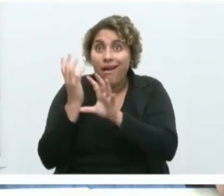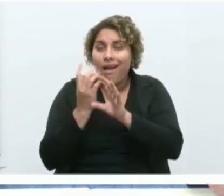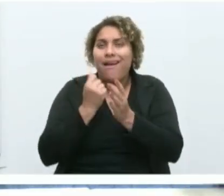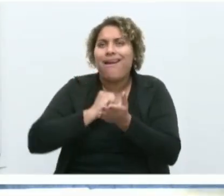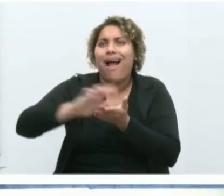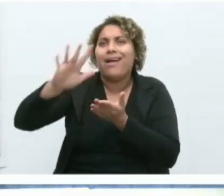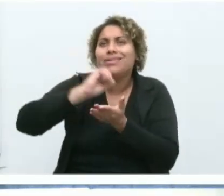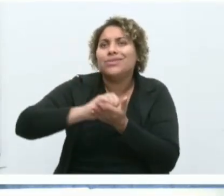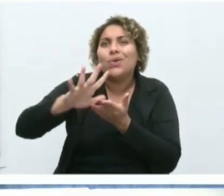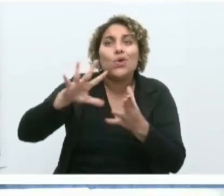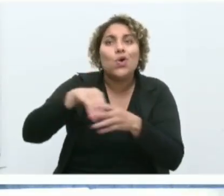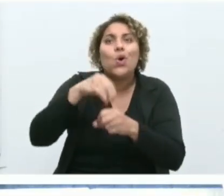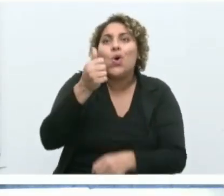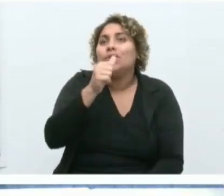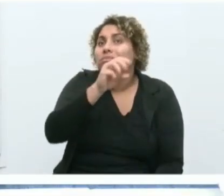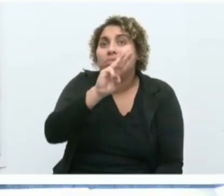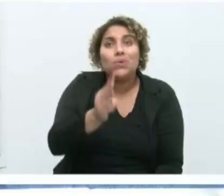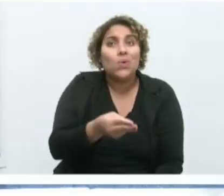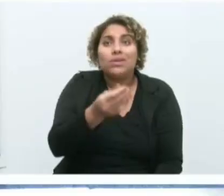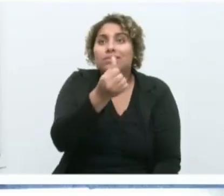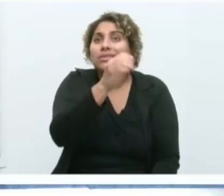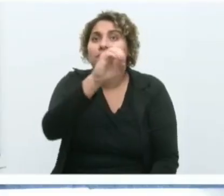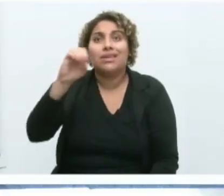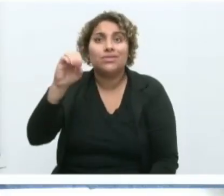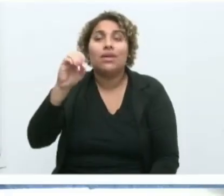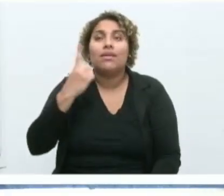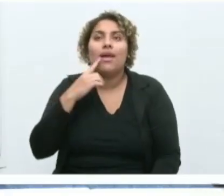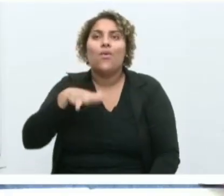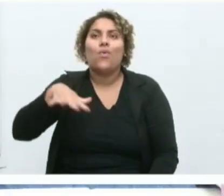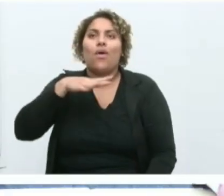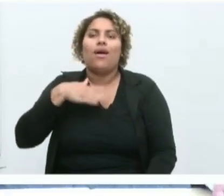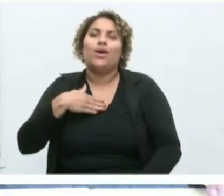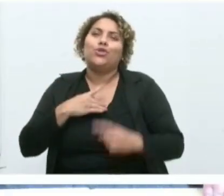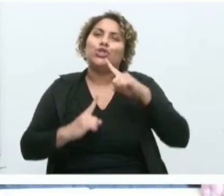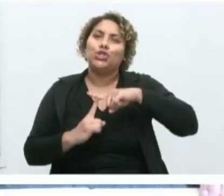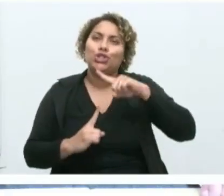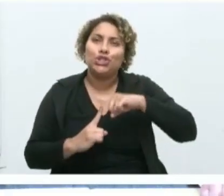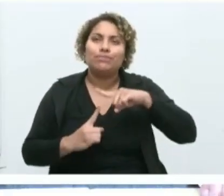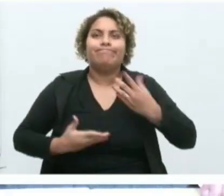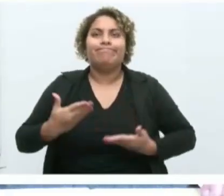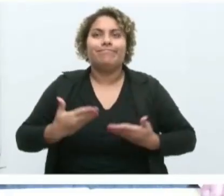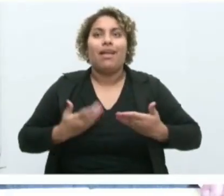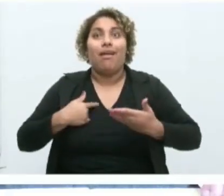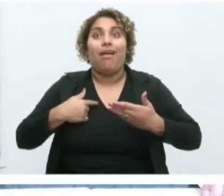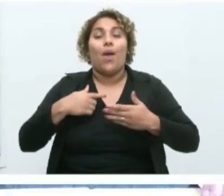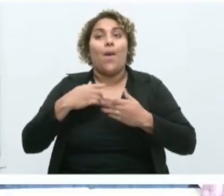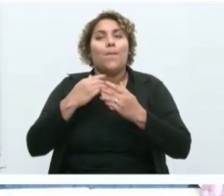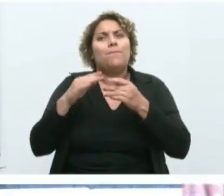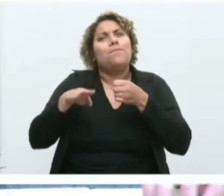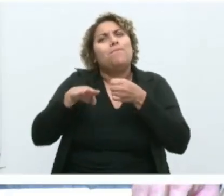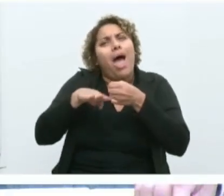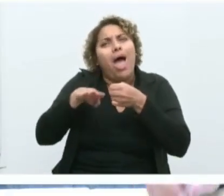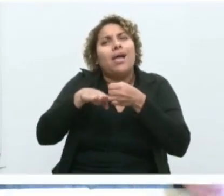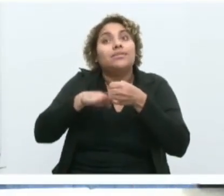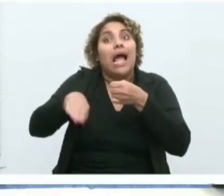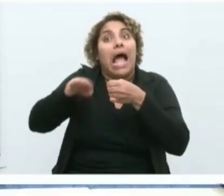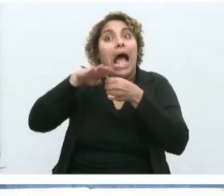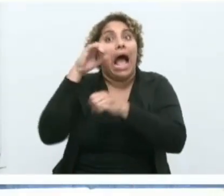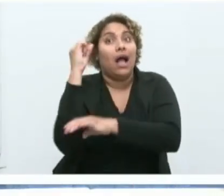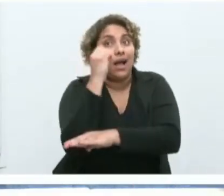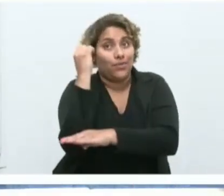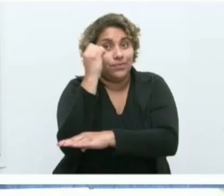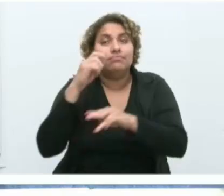saúde 11.600.000, que é o serviço de média e alta complexidade. Tem o PAB também, que é o programa